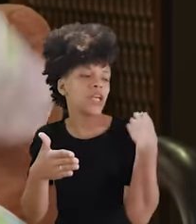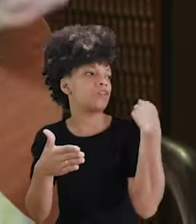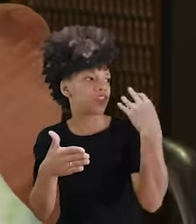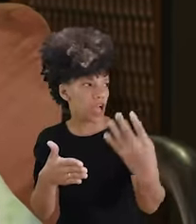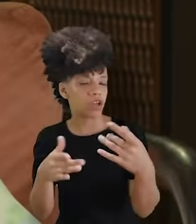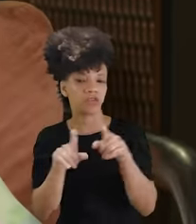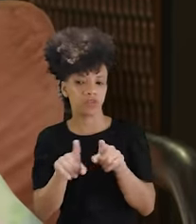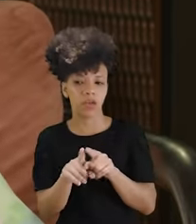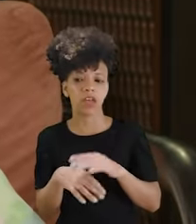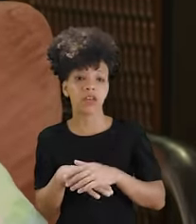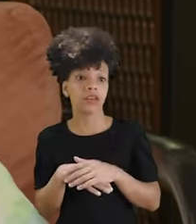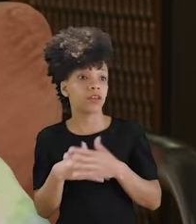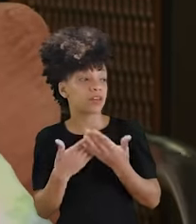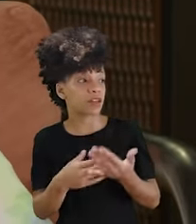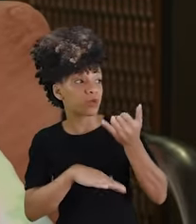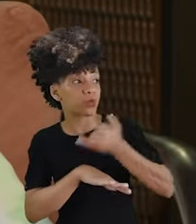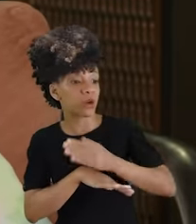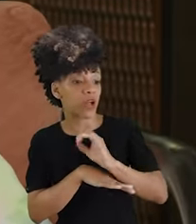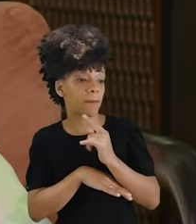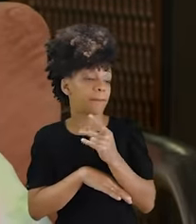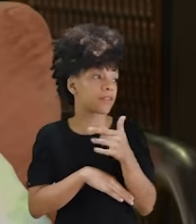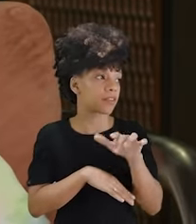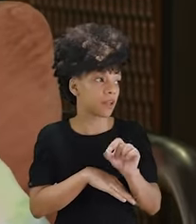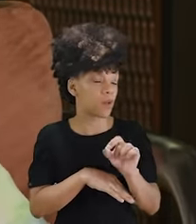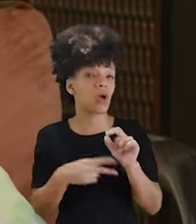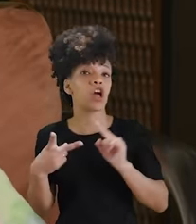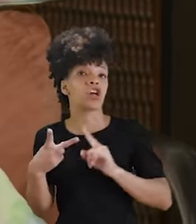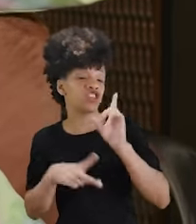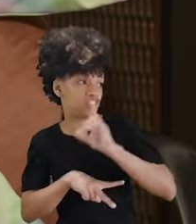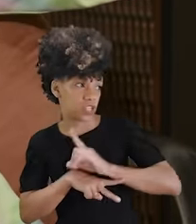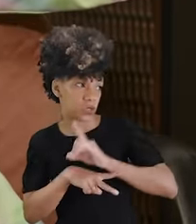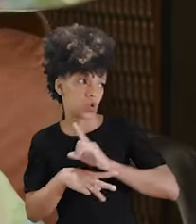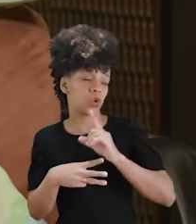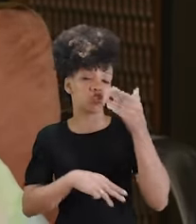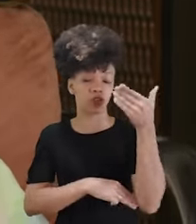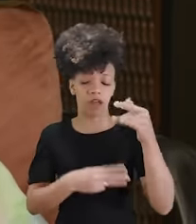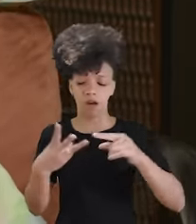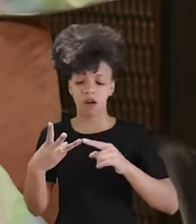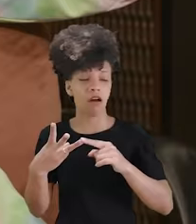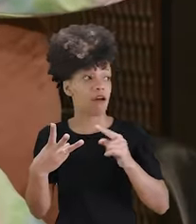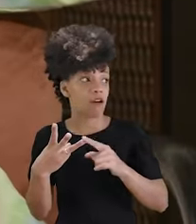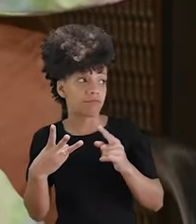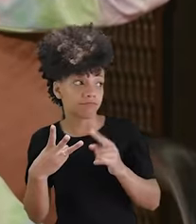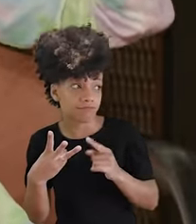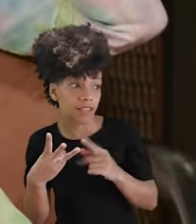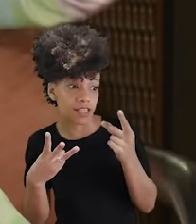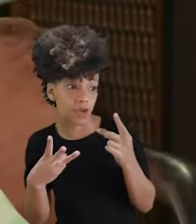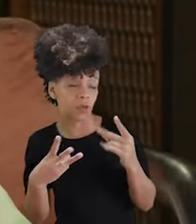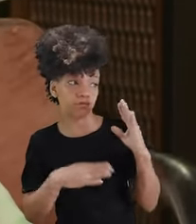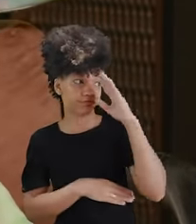que era desde o capitão o diretor de hotel segundo o comandante